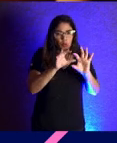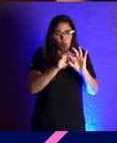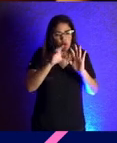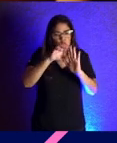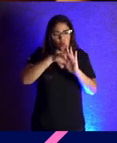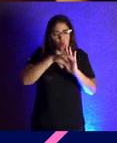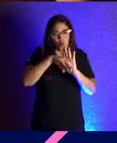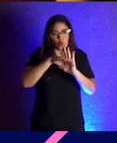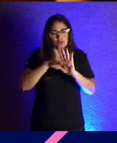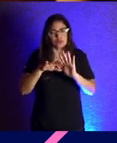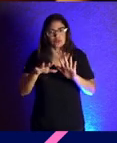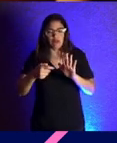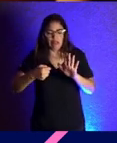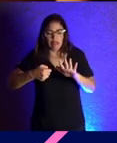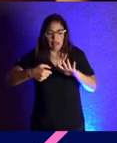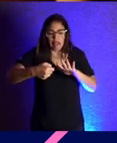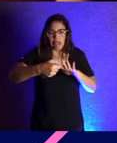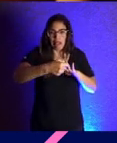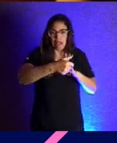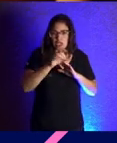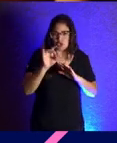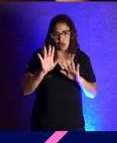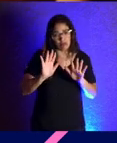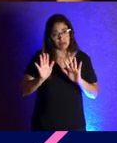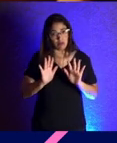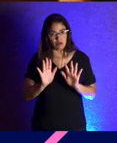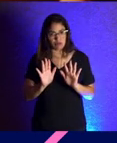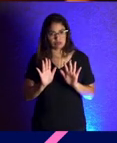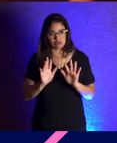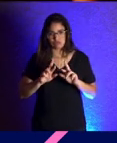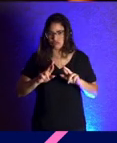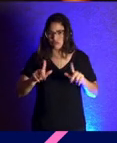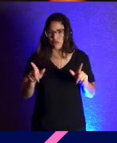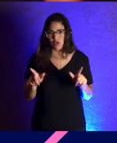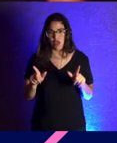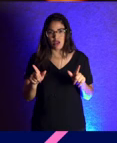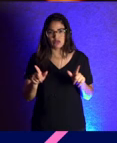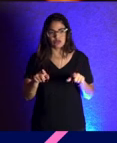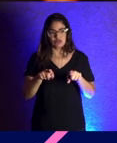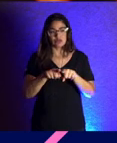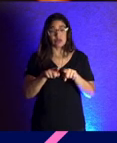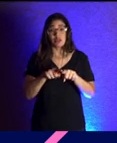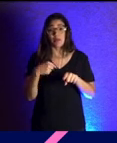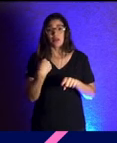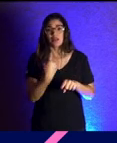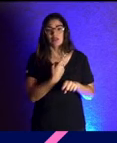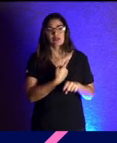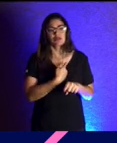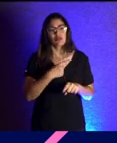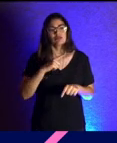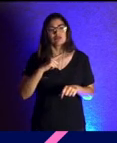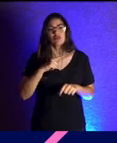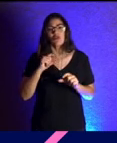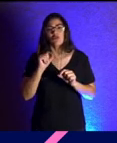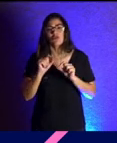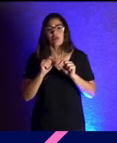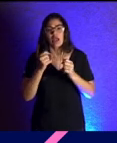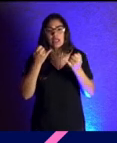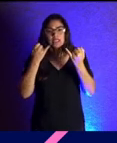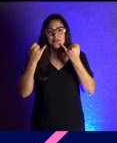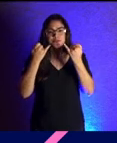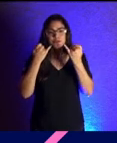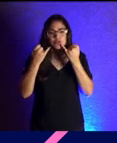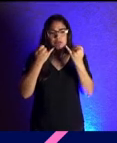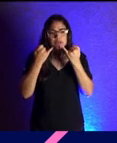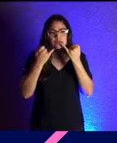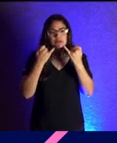específicos, de seguridade falsa, e também de todo o que se considera muito importante, para que se faça com a informação que